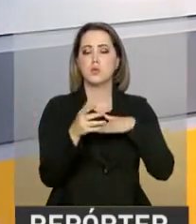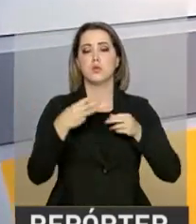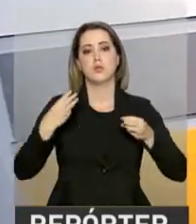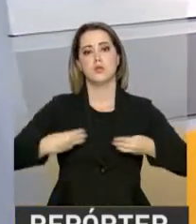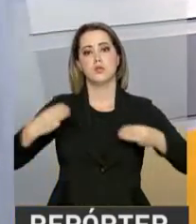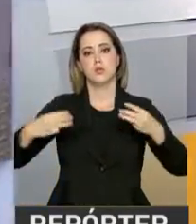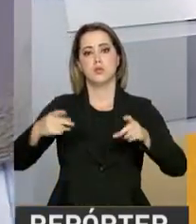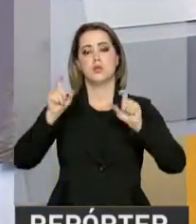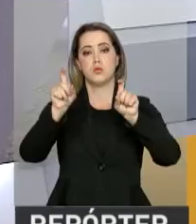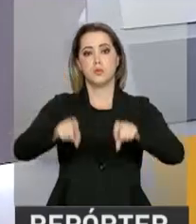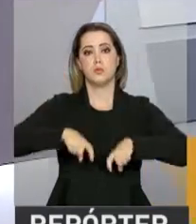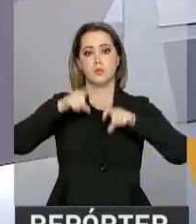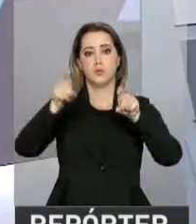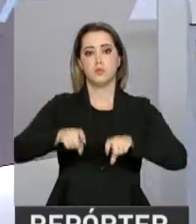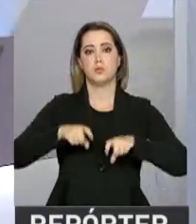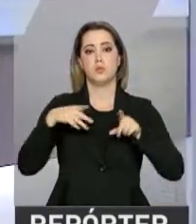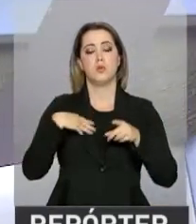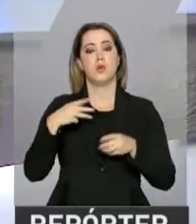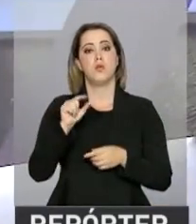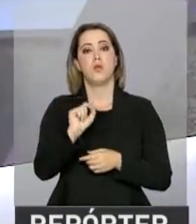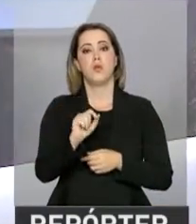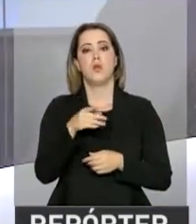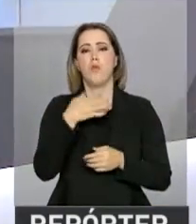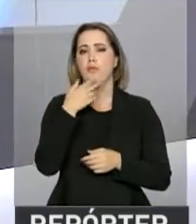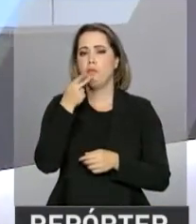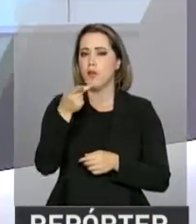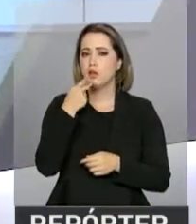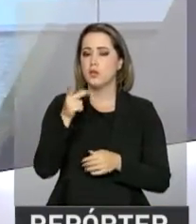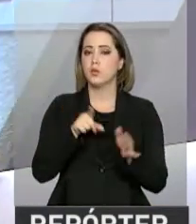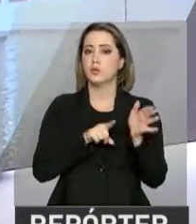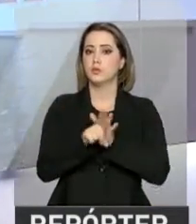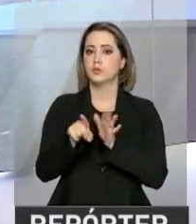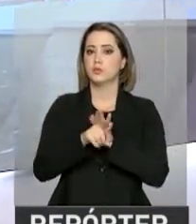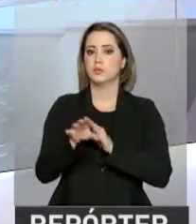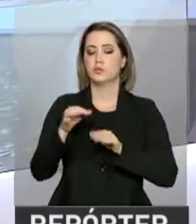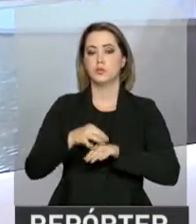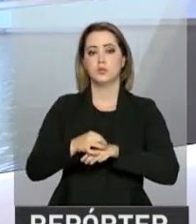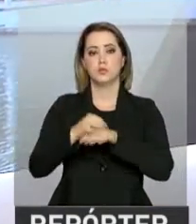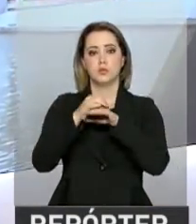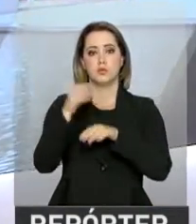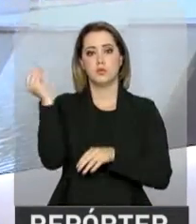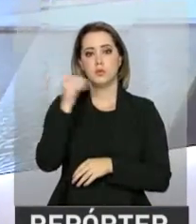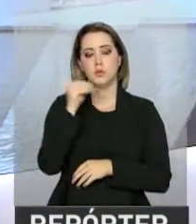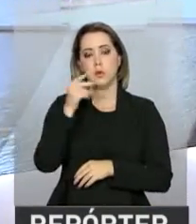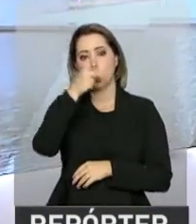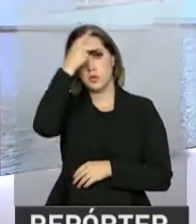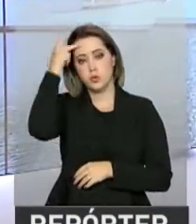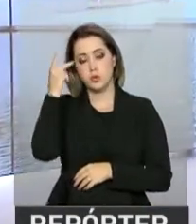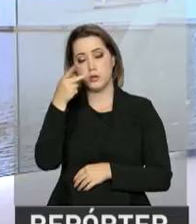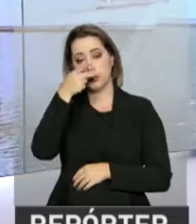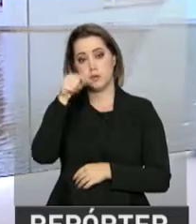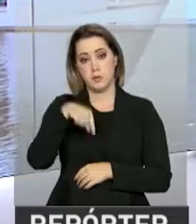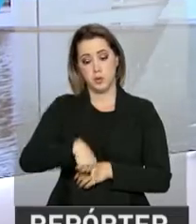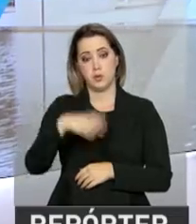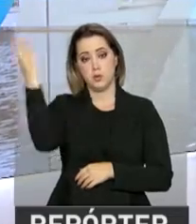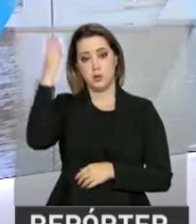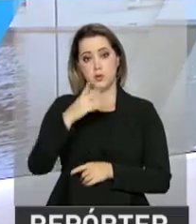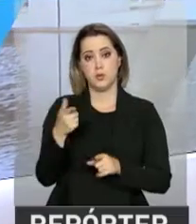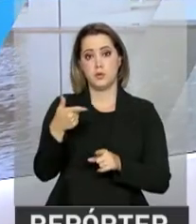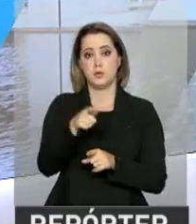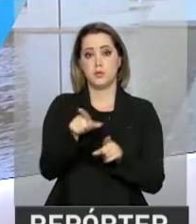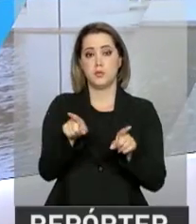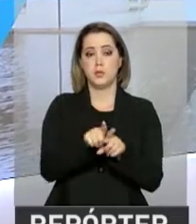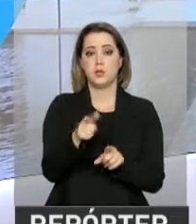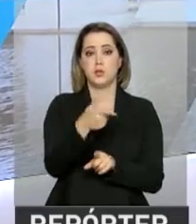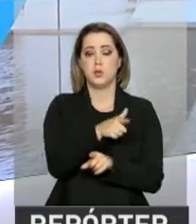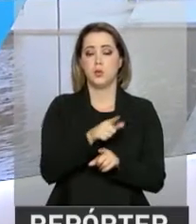Agricultura, Pecuária e Abastecimento, Blairo Maggi, comentou a Operação Carne Fraca. Ele pediu que os consumidores, tanto no Brasil quanto no